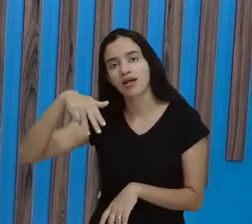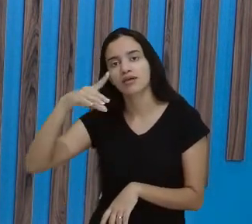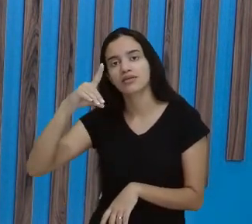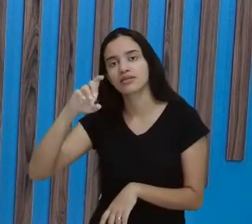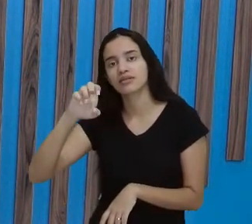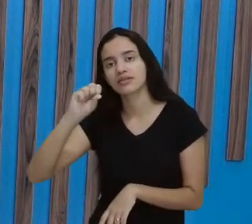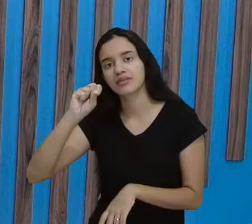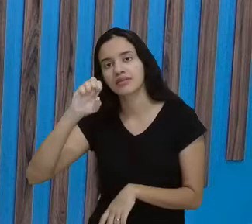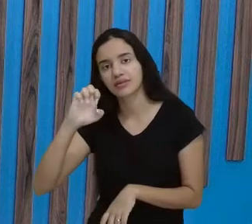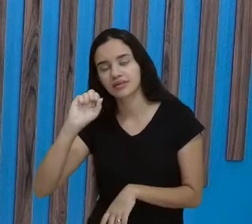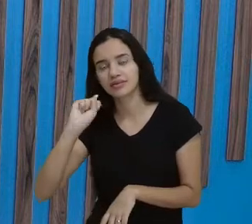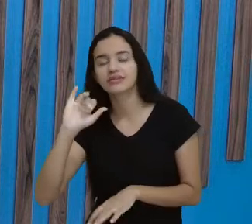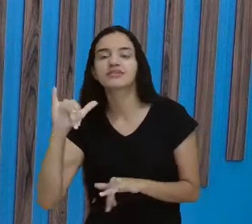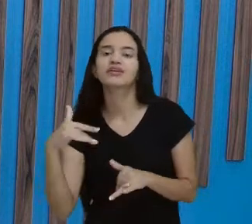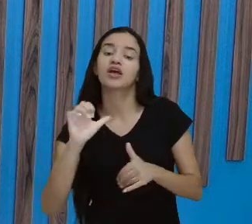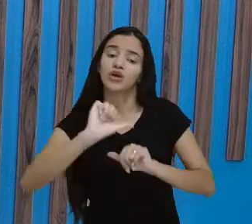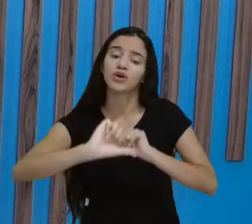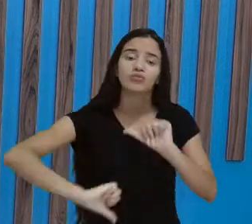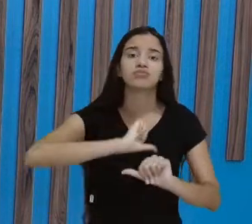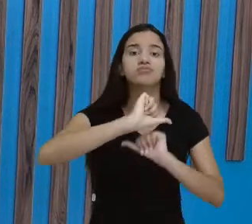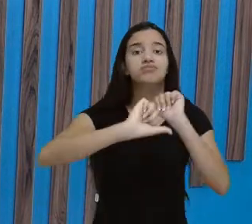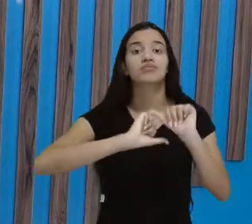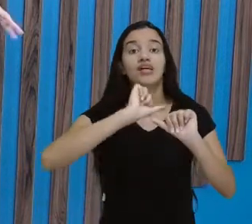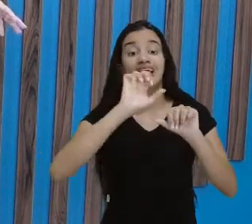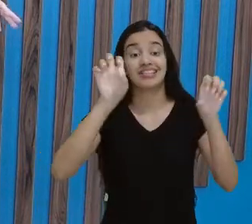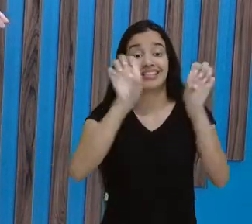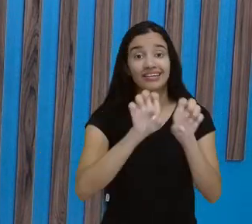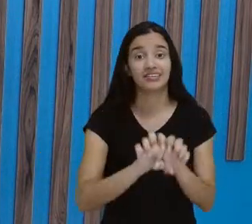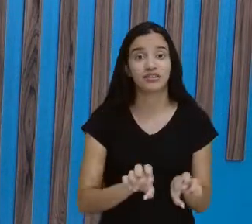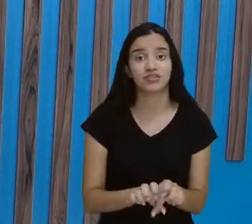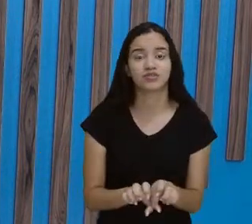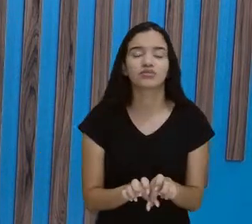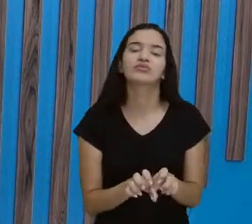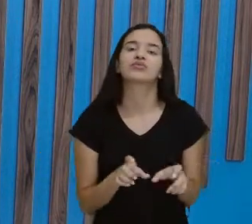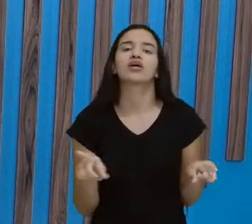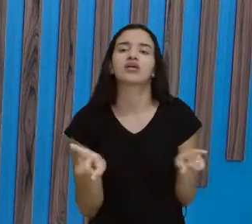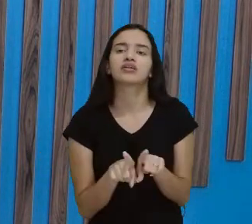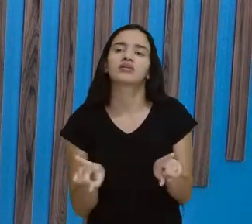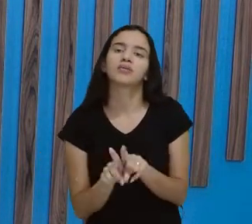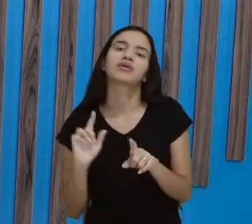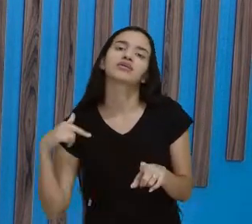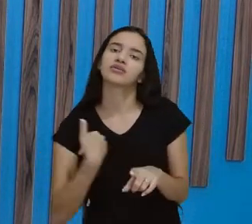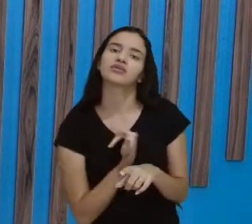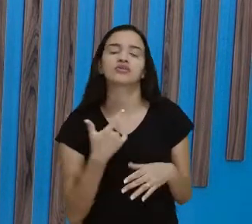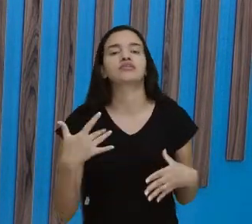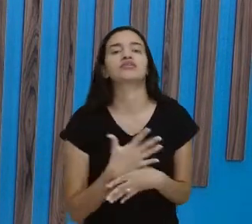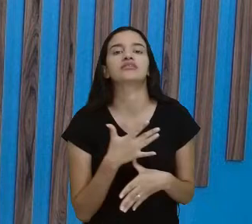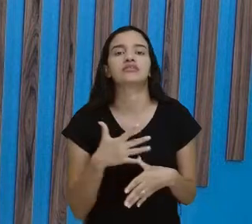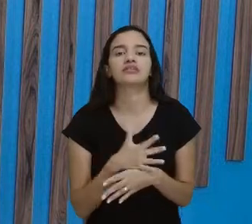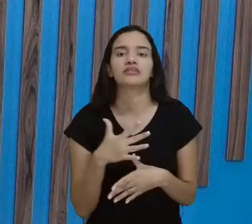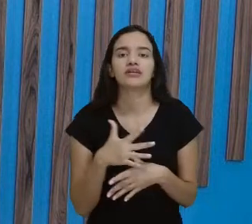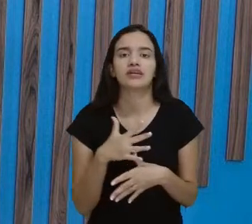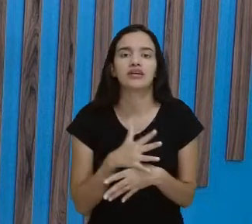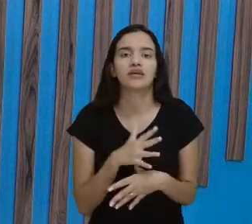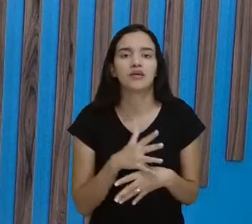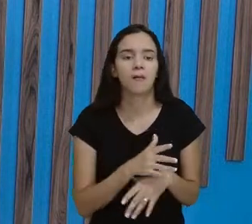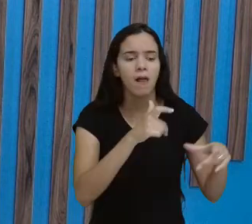Nassau, eles trouxeram transformações na estrutura da nossa cidade. Então, ao invés de ser